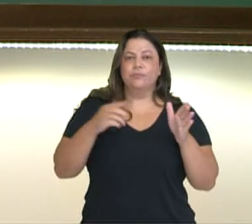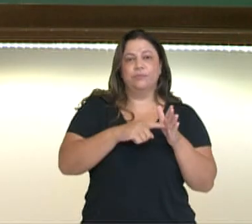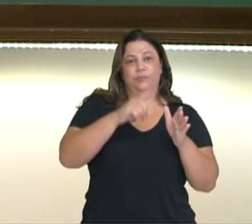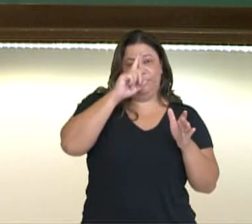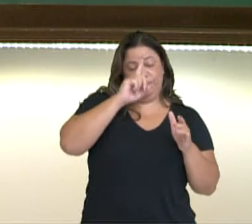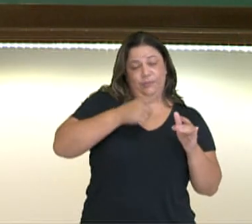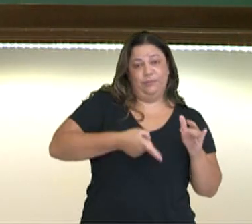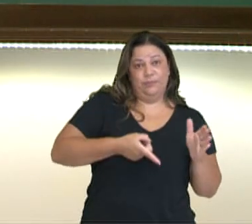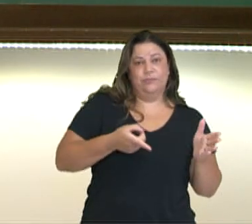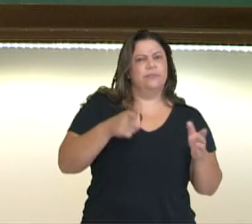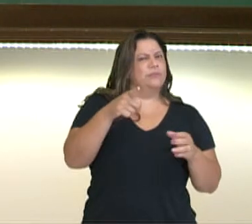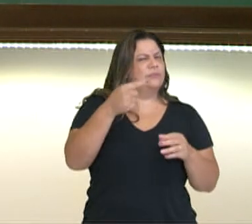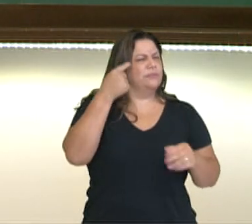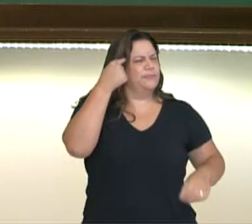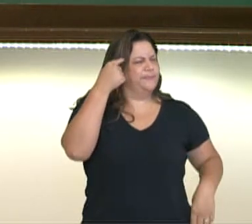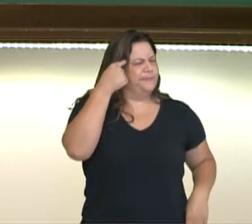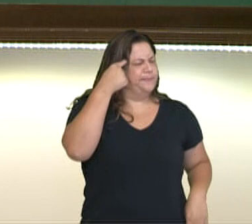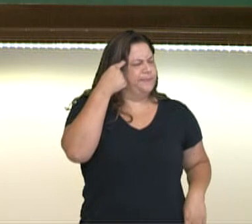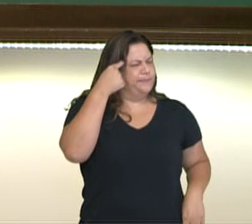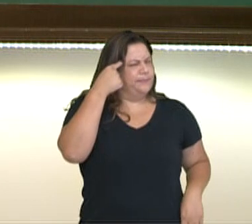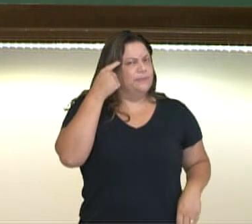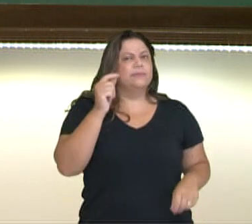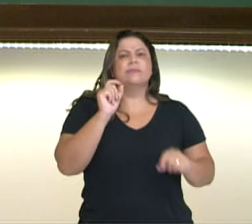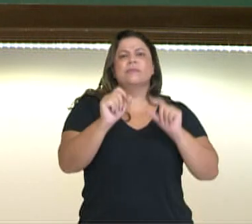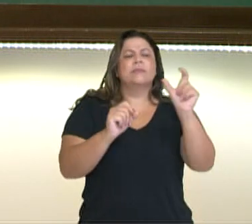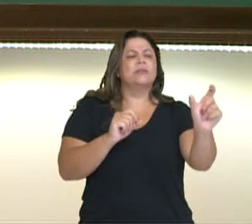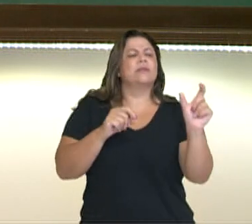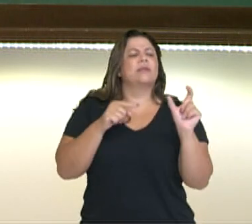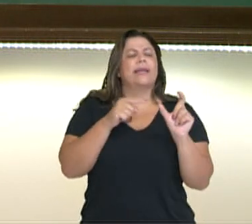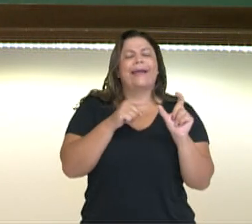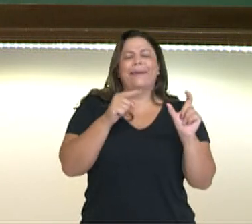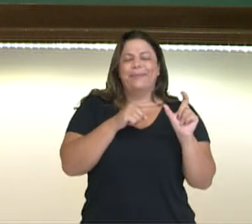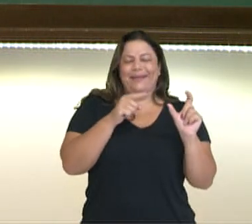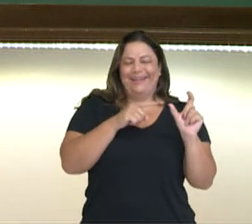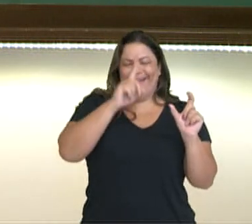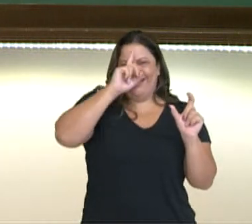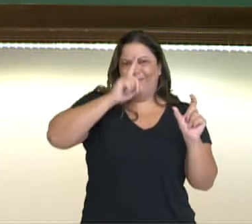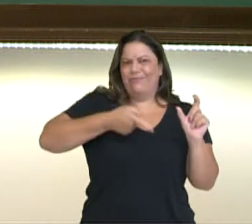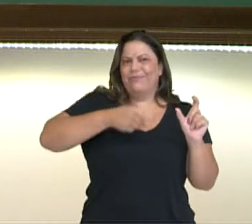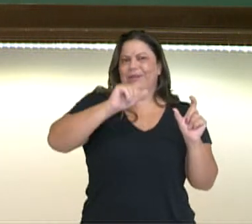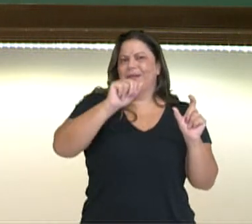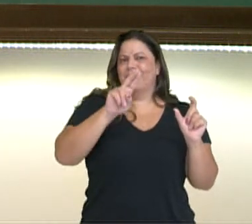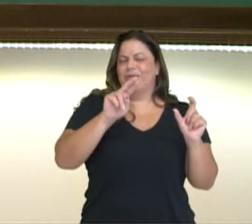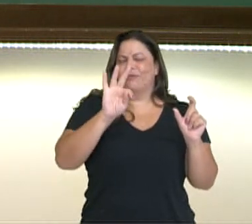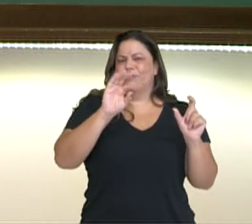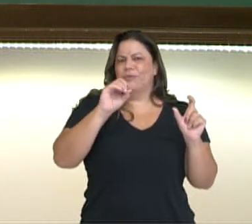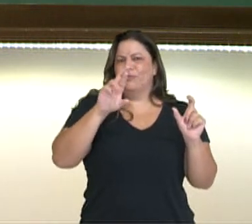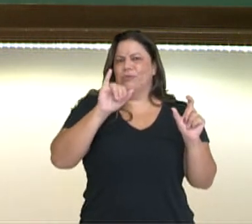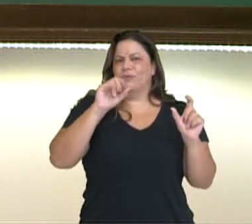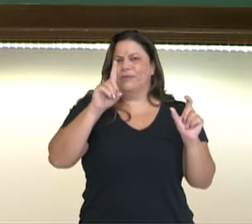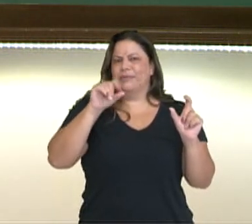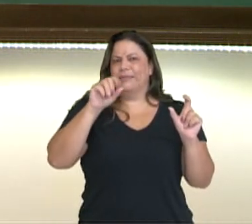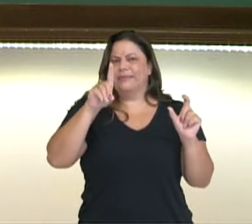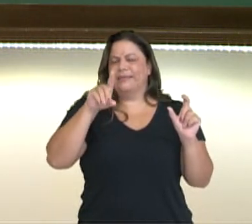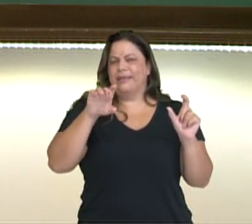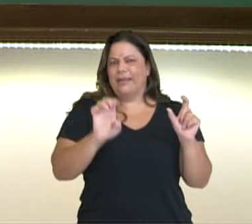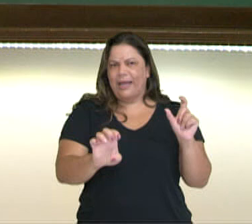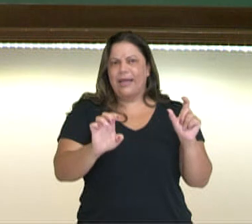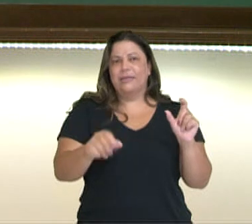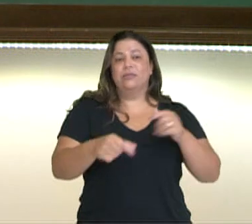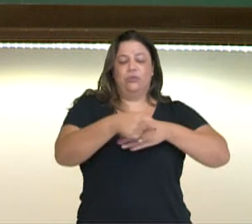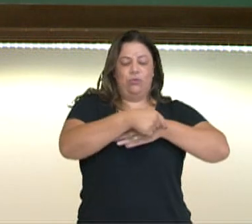prof quer que você pare e pense um pouquinho na palavra autoridade. Autoridade vem da palavrinha autor,